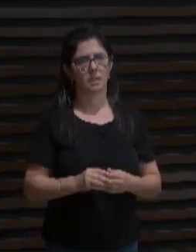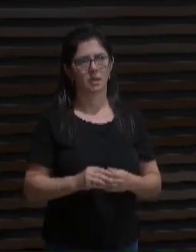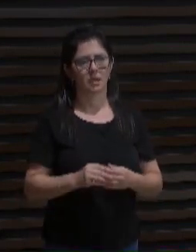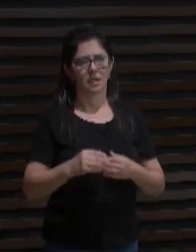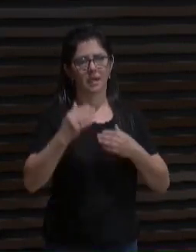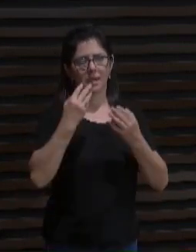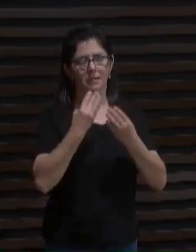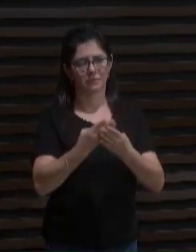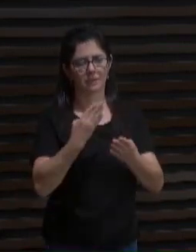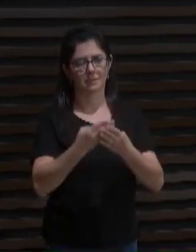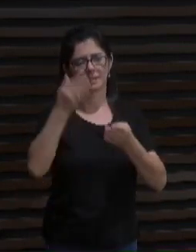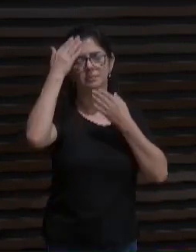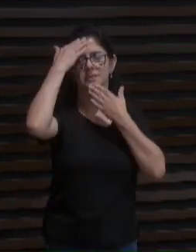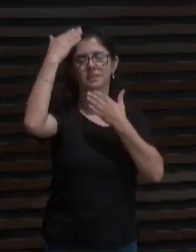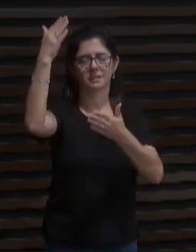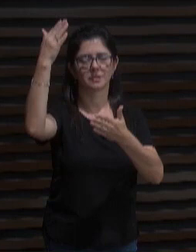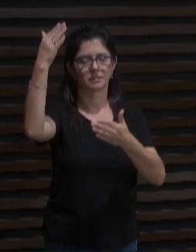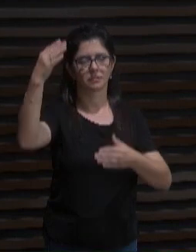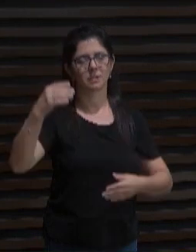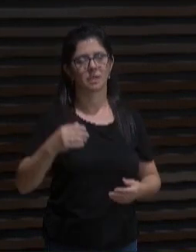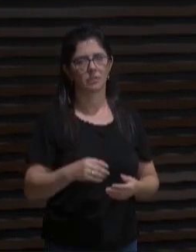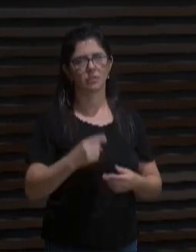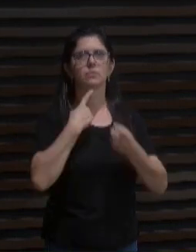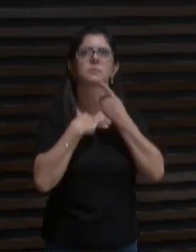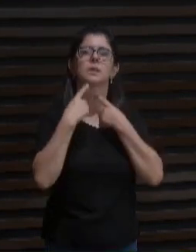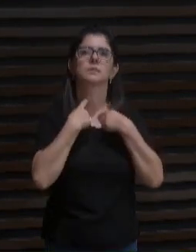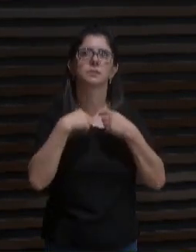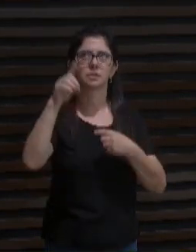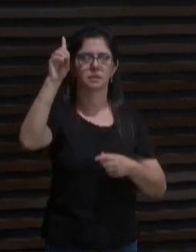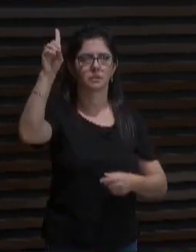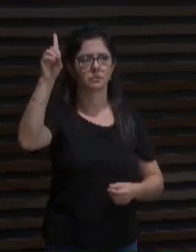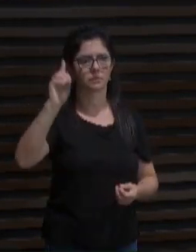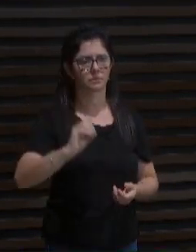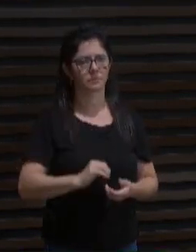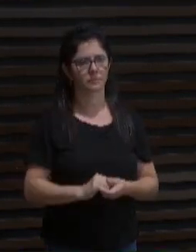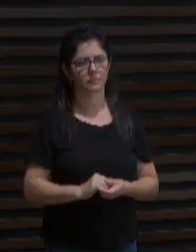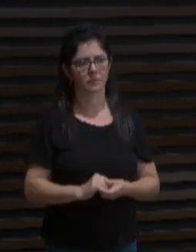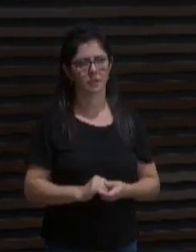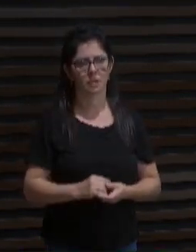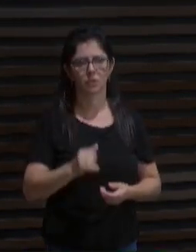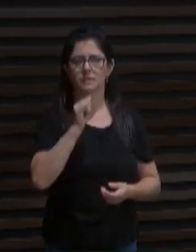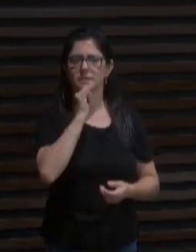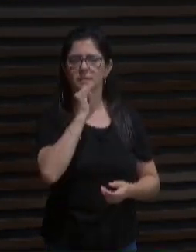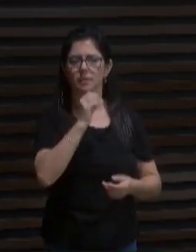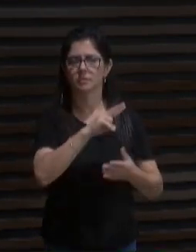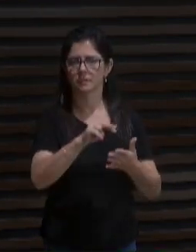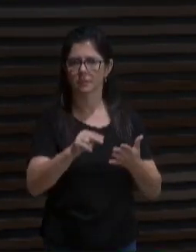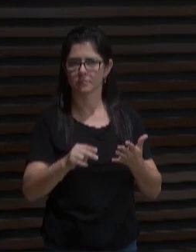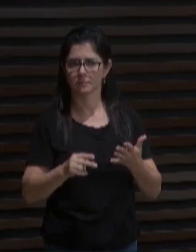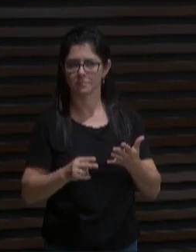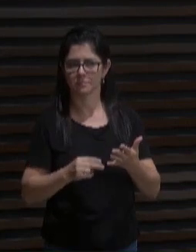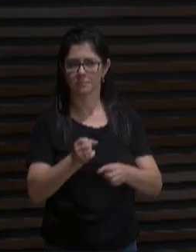pedimos segundo a vontade de Deus. Os exemplos na Bíblia são inúmeros. Abraão,